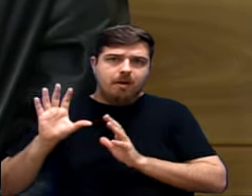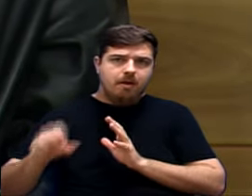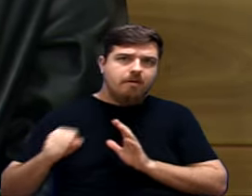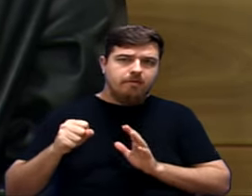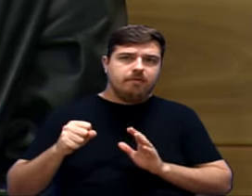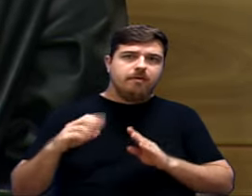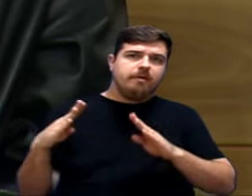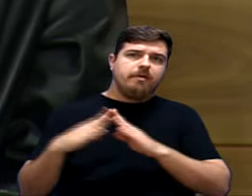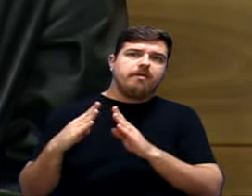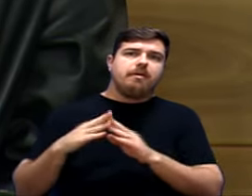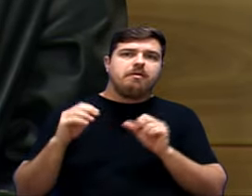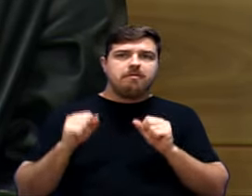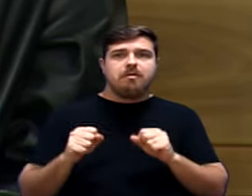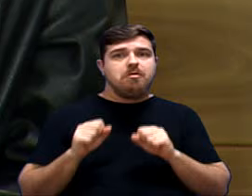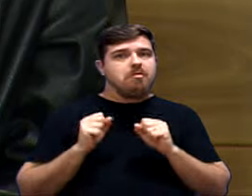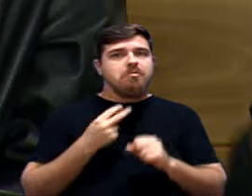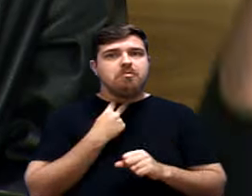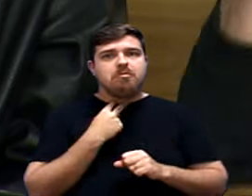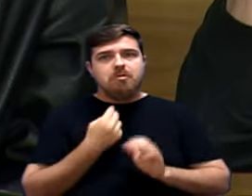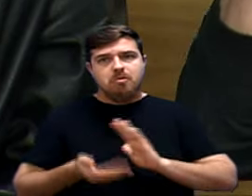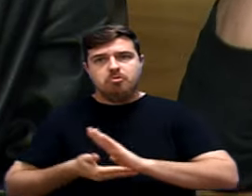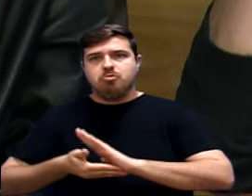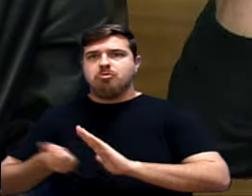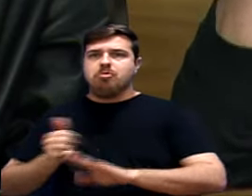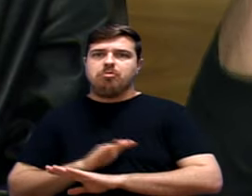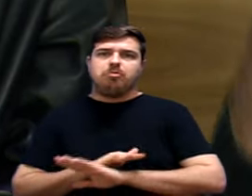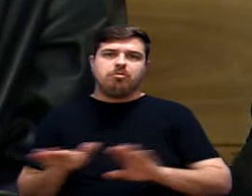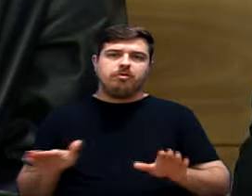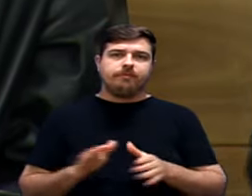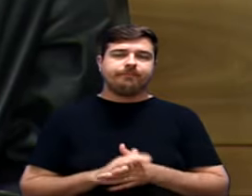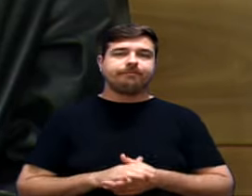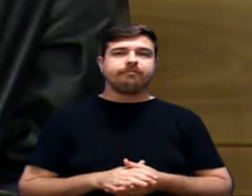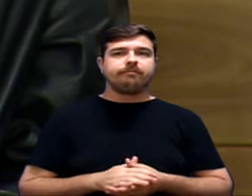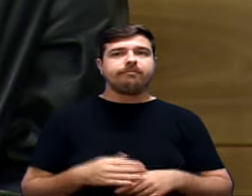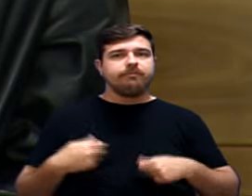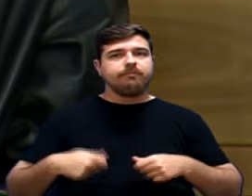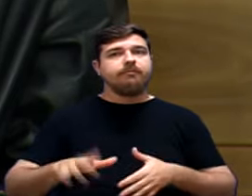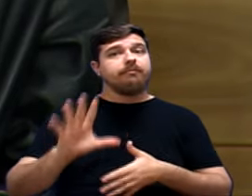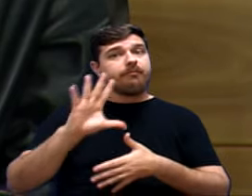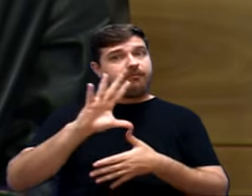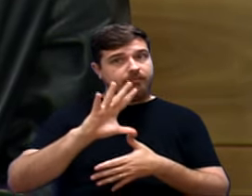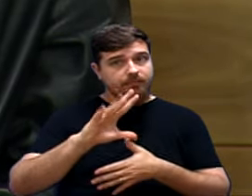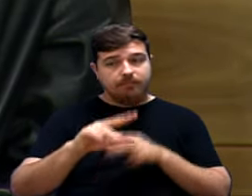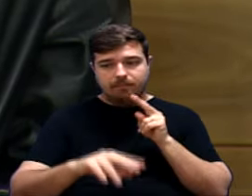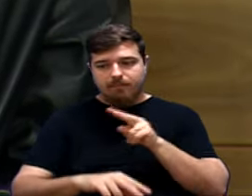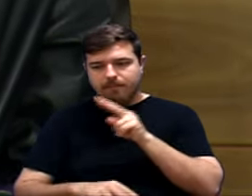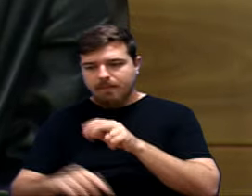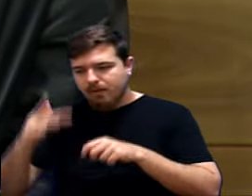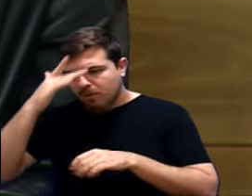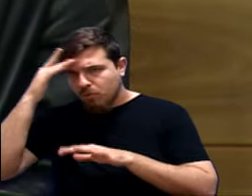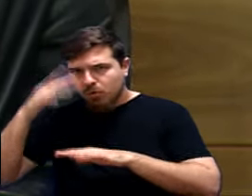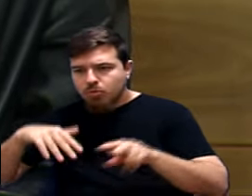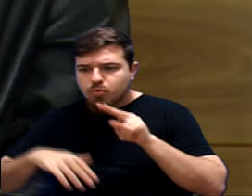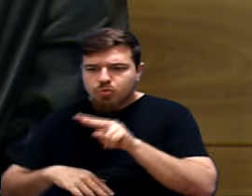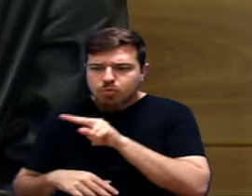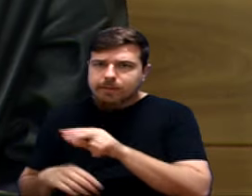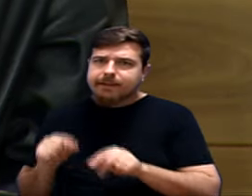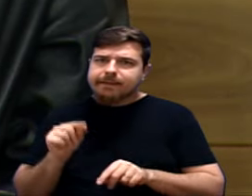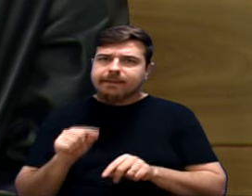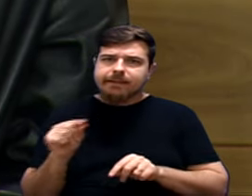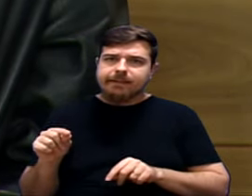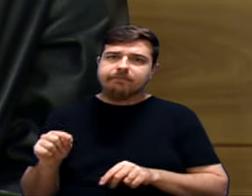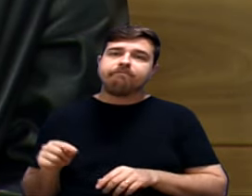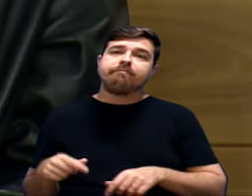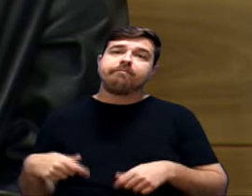simplesmente ir lá e fazer a remoção então é fazer um mapeamento dessas pessoas Acho que precisa realmente principalmente ali no parque